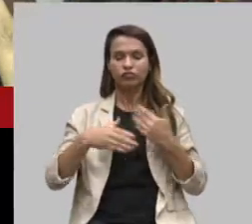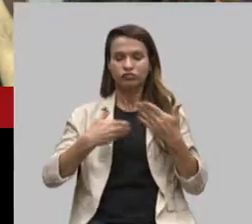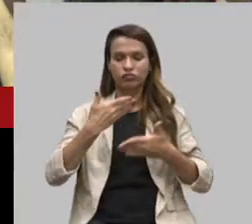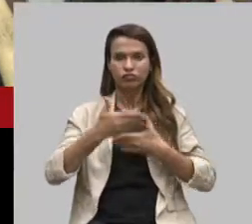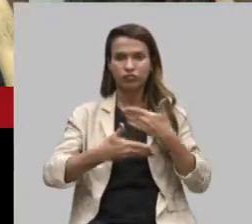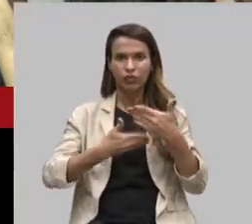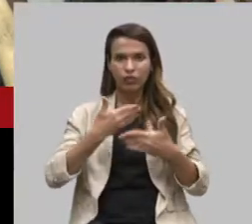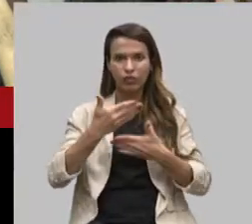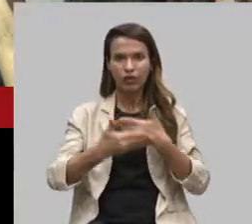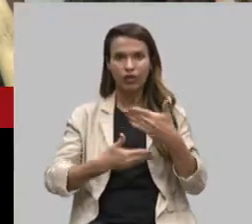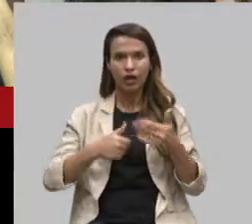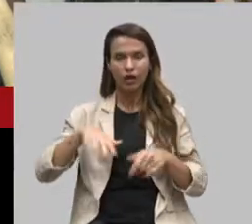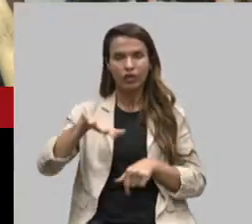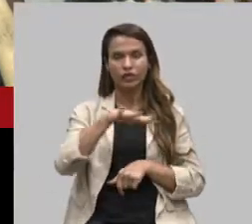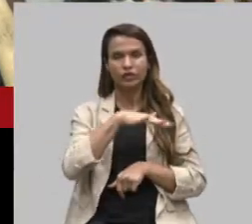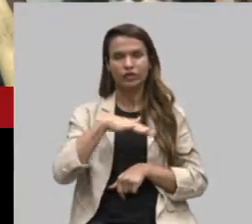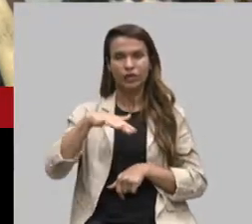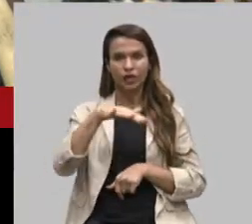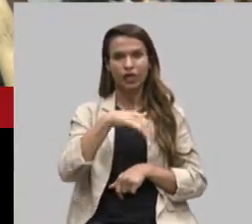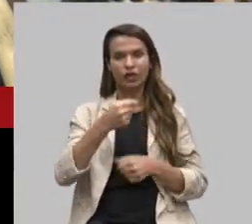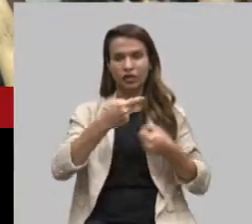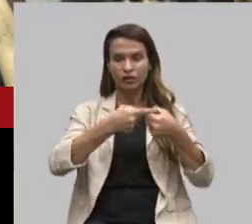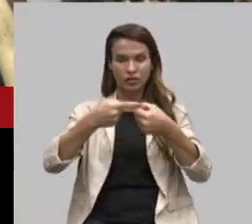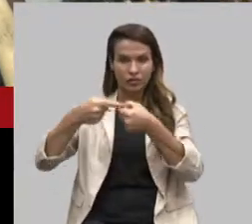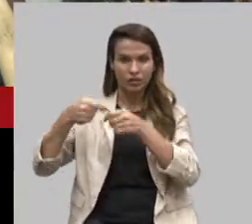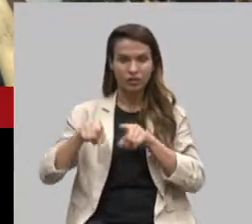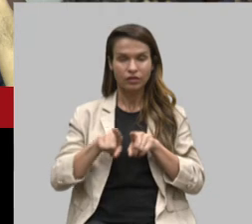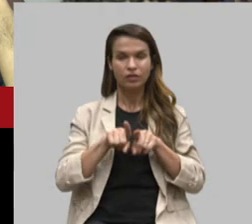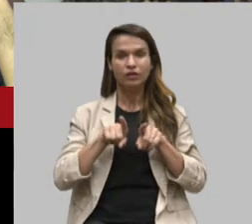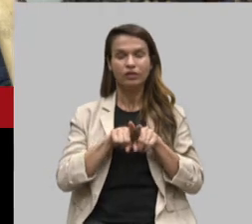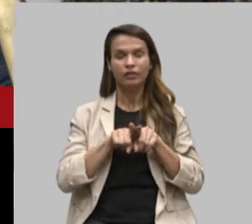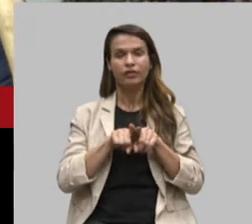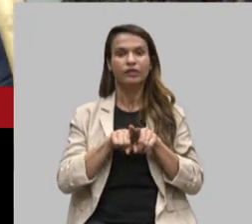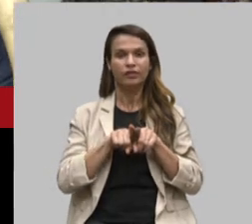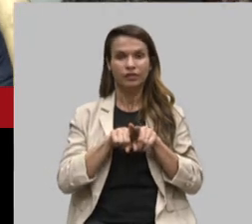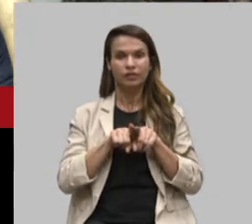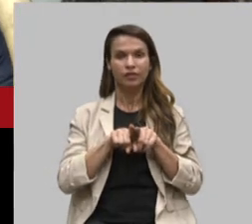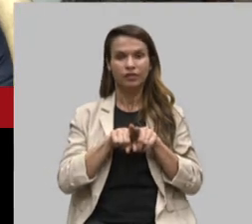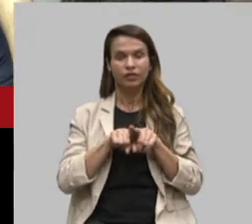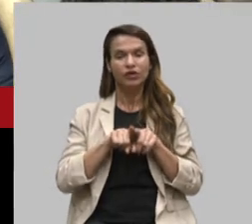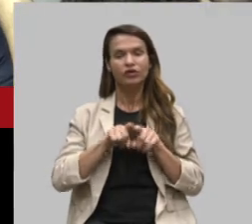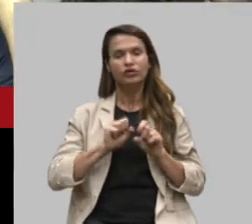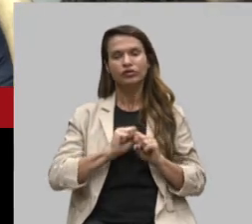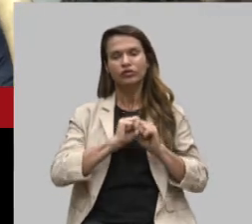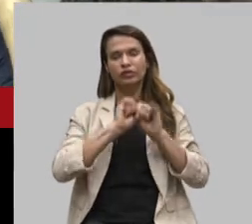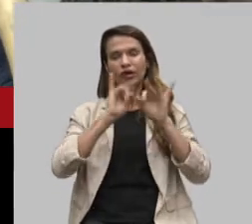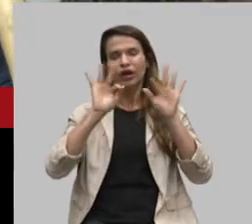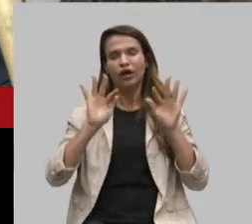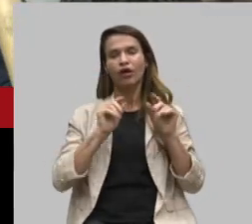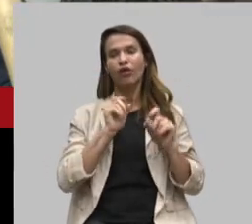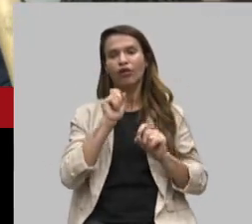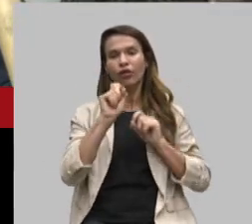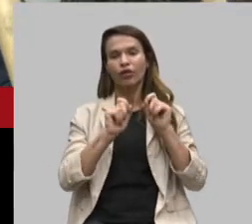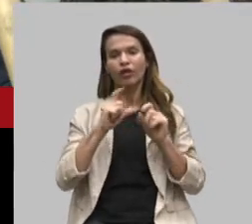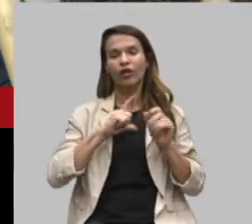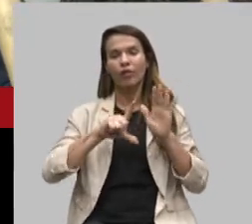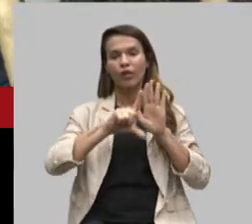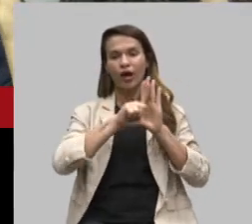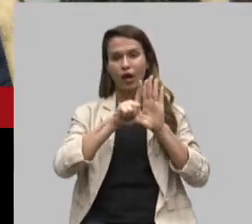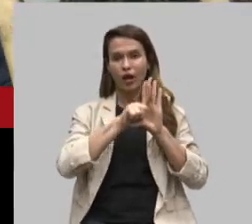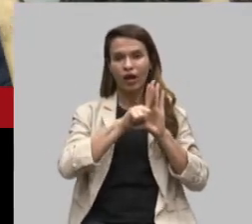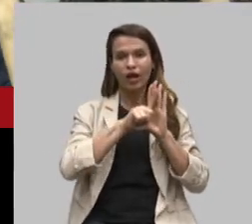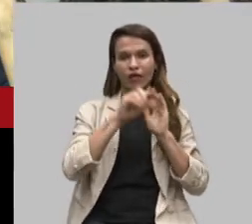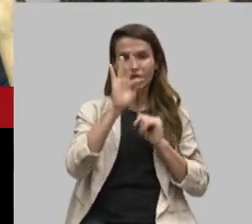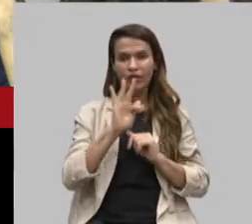processos regionais e da cidade também ficamos bem esclarecidos de que existem leis uma Federal e um aqui até da